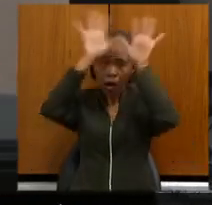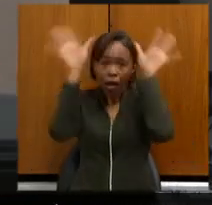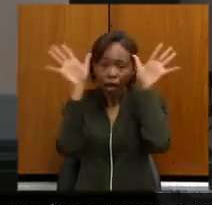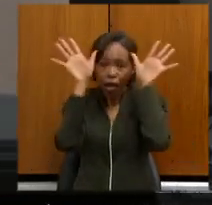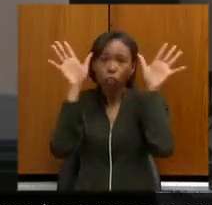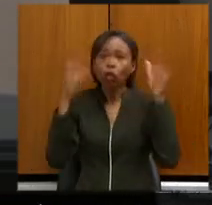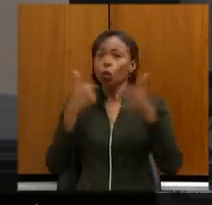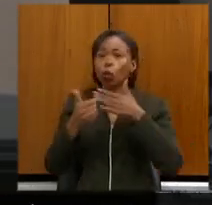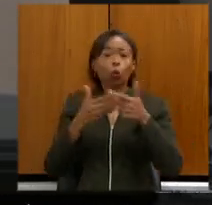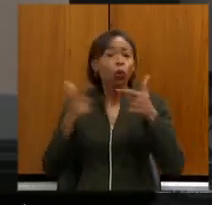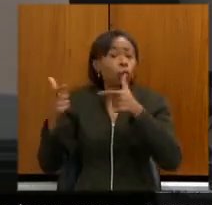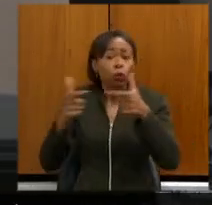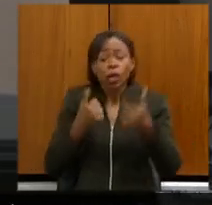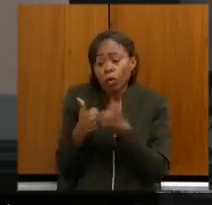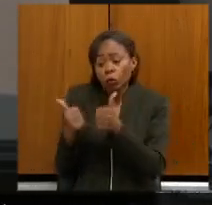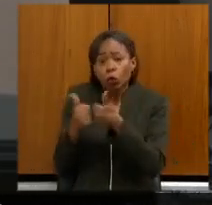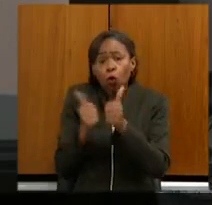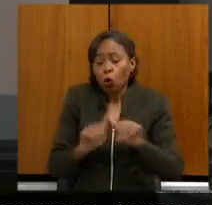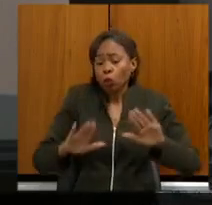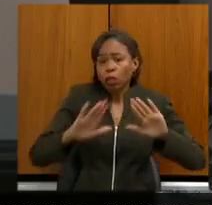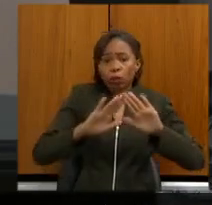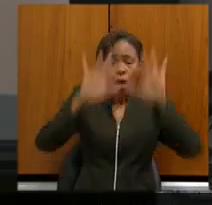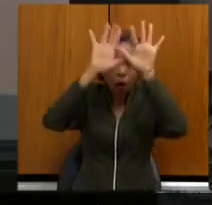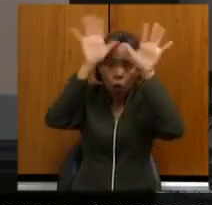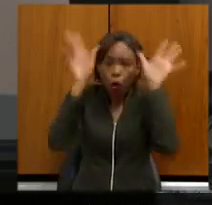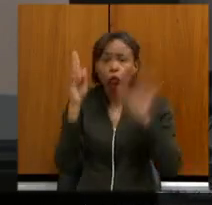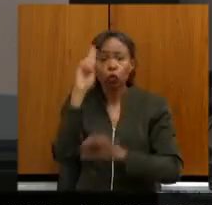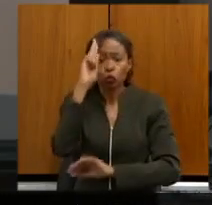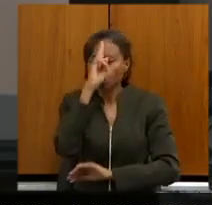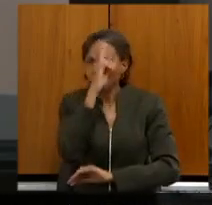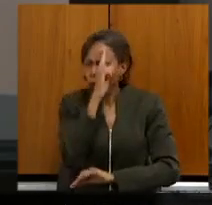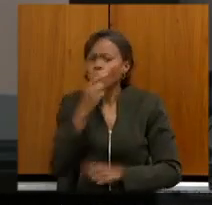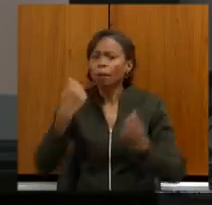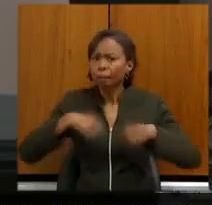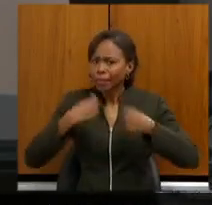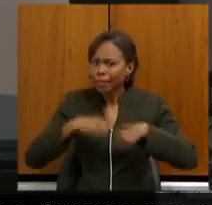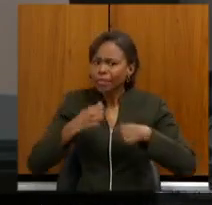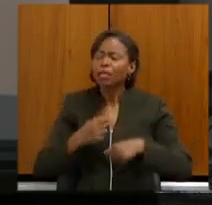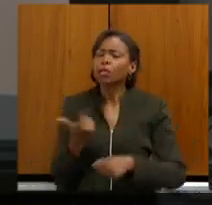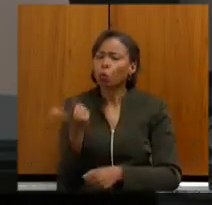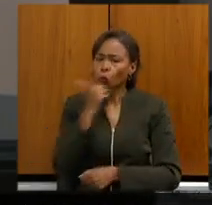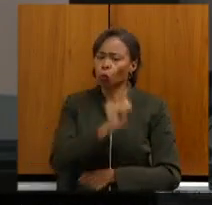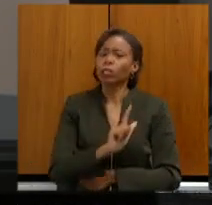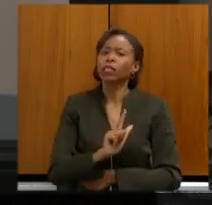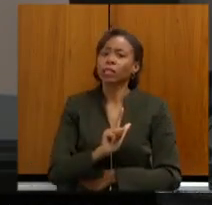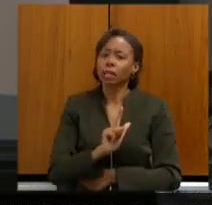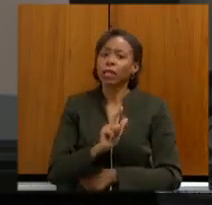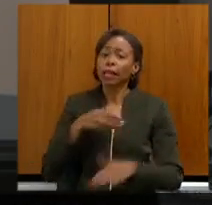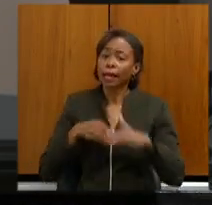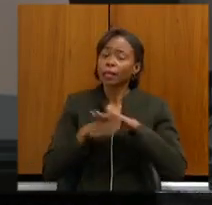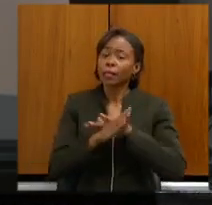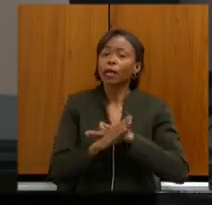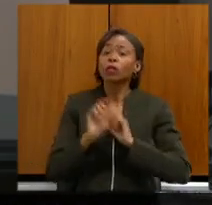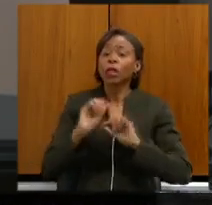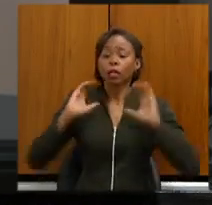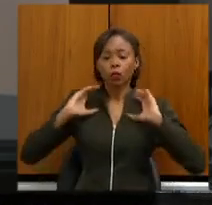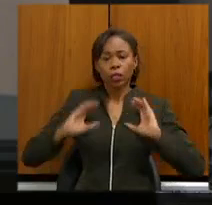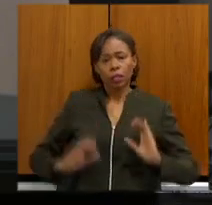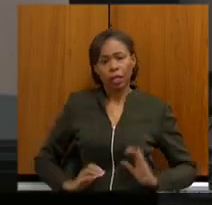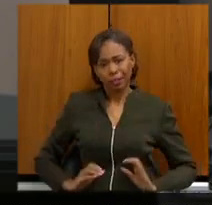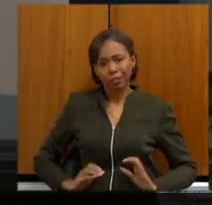do ônibus o nosso colocar precisa caber dentro do Uber o nosso é a precisa caber no exercício de cidadania